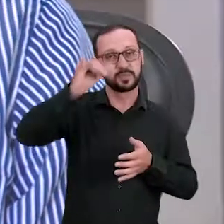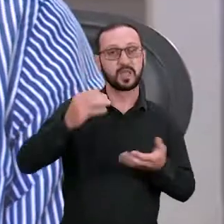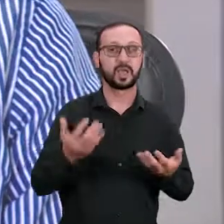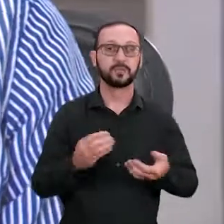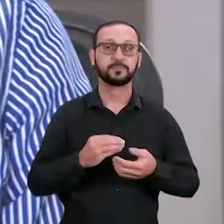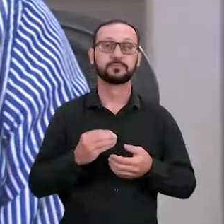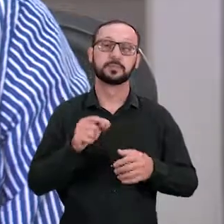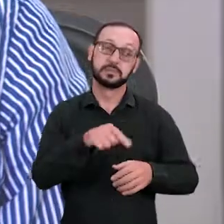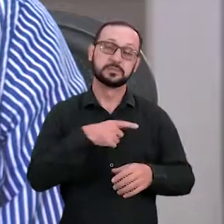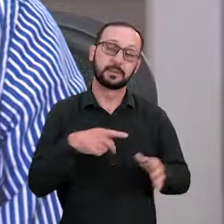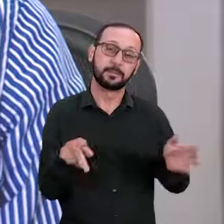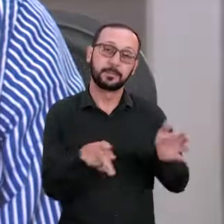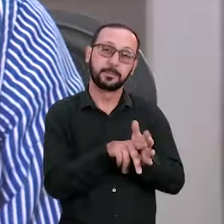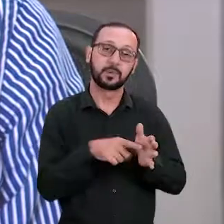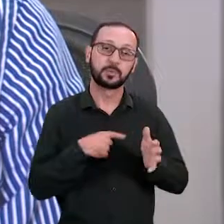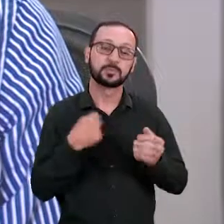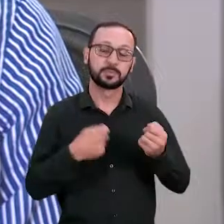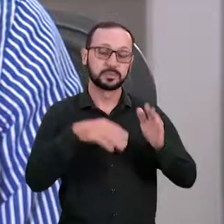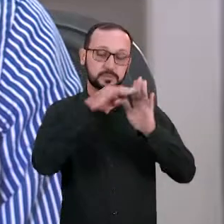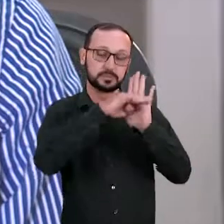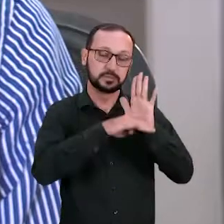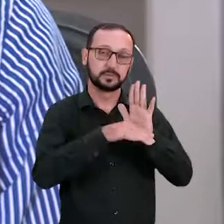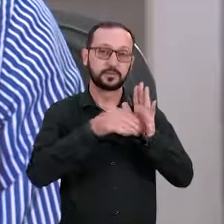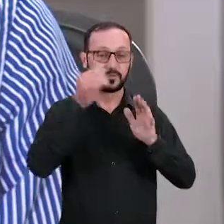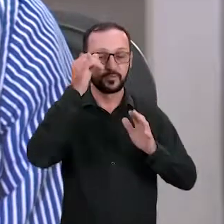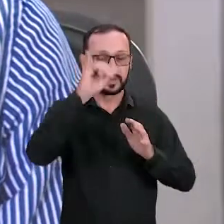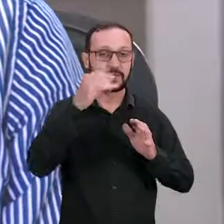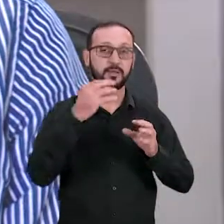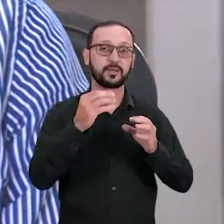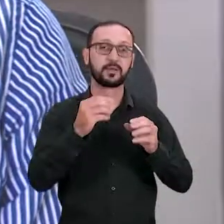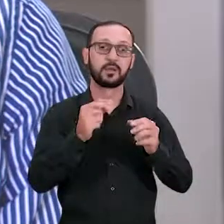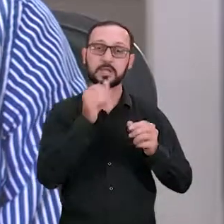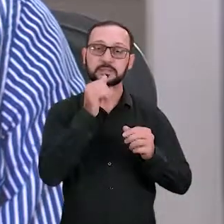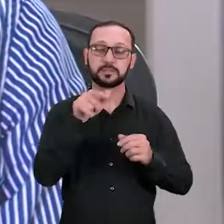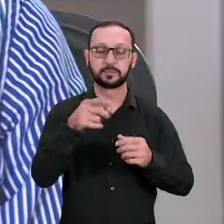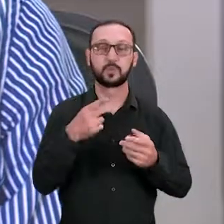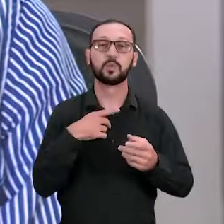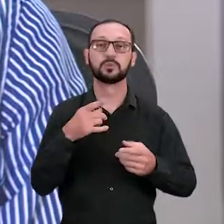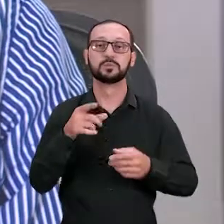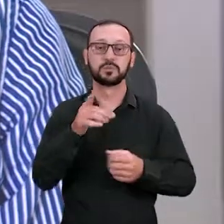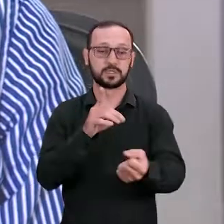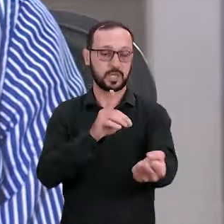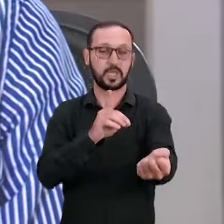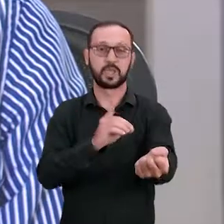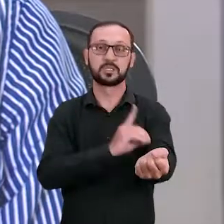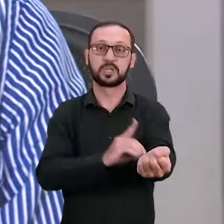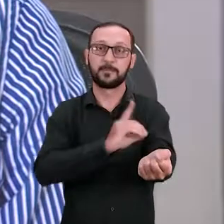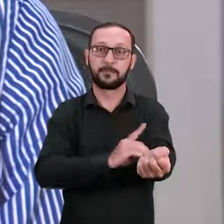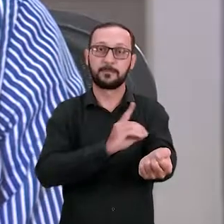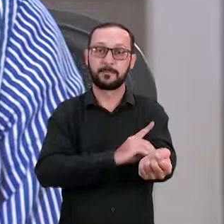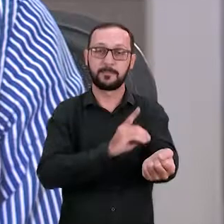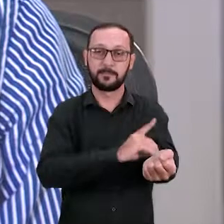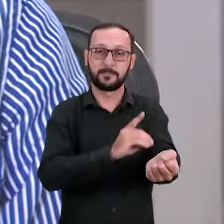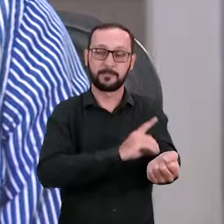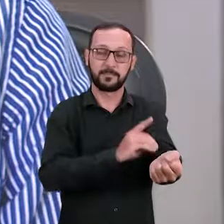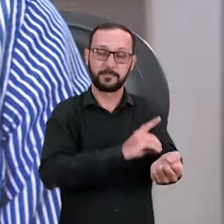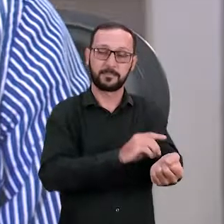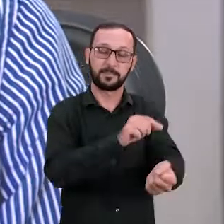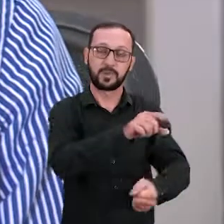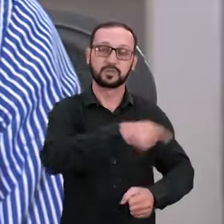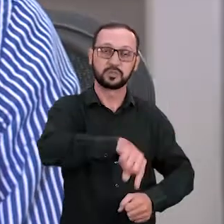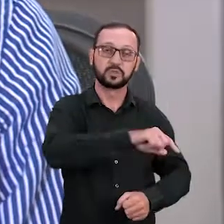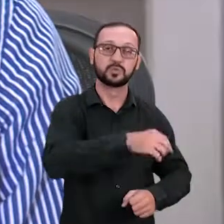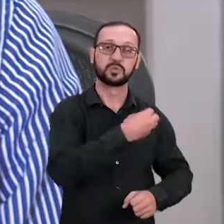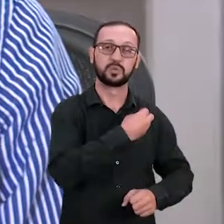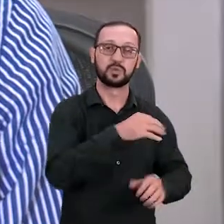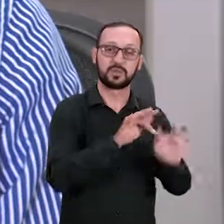são as medidas preventivas que nós temos que fazer. É como que se você for diabético, tem alguém diabético na família, a tua genética